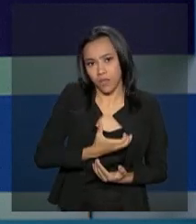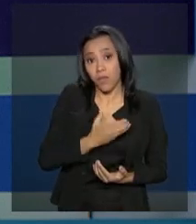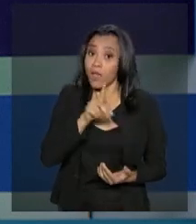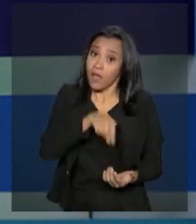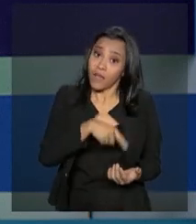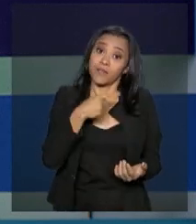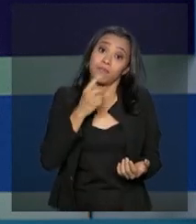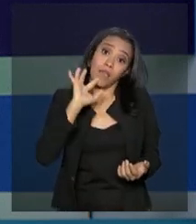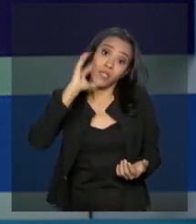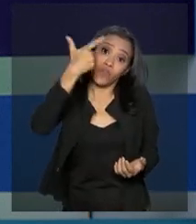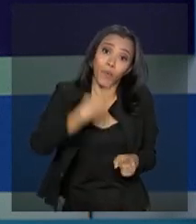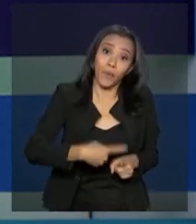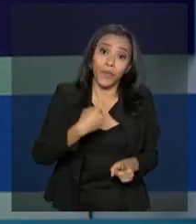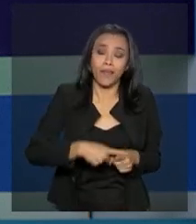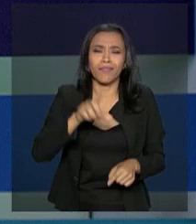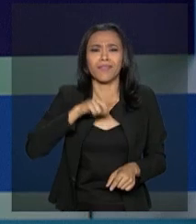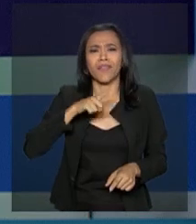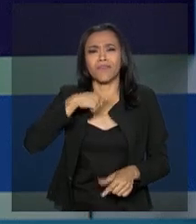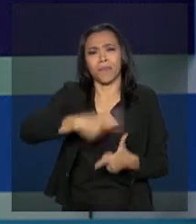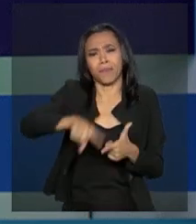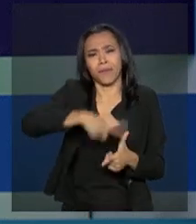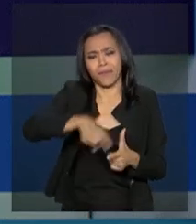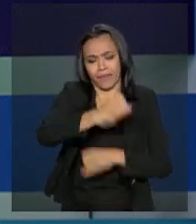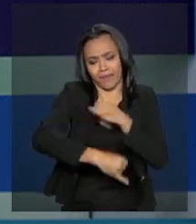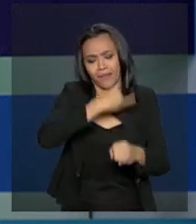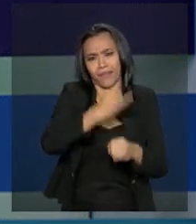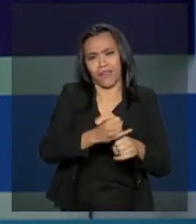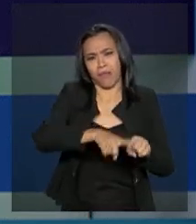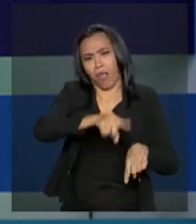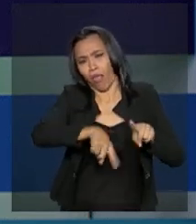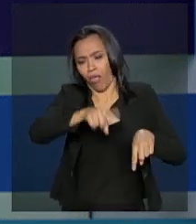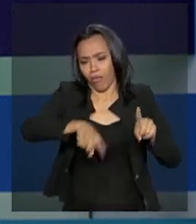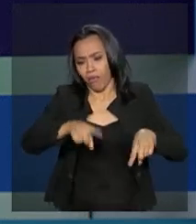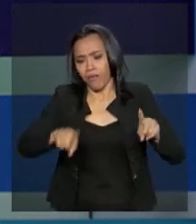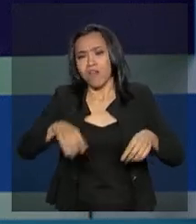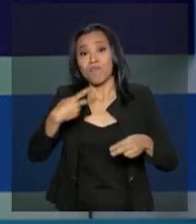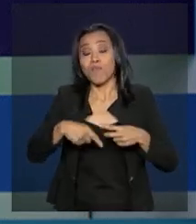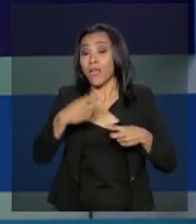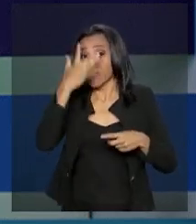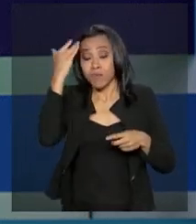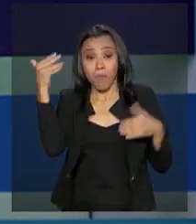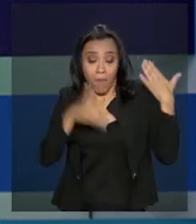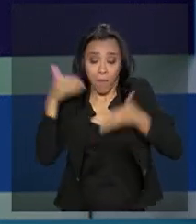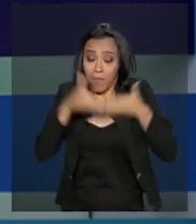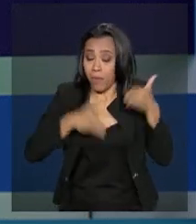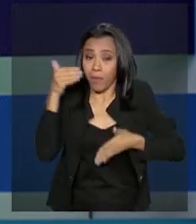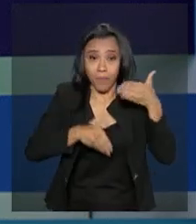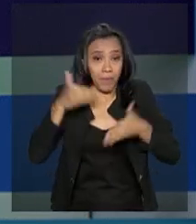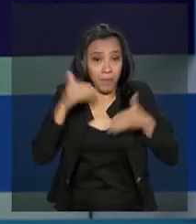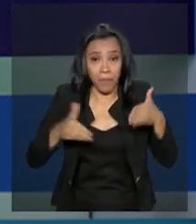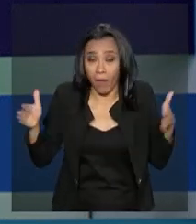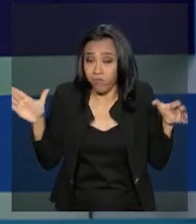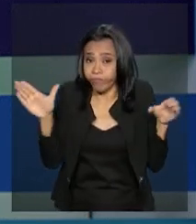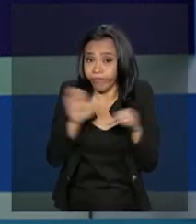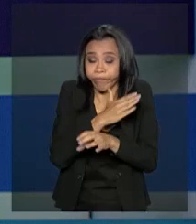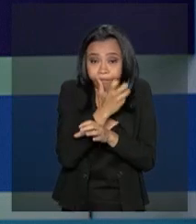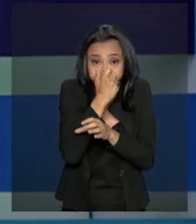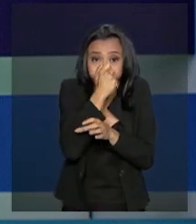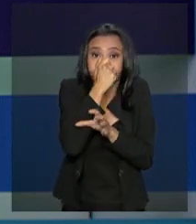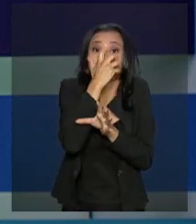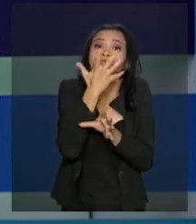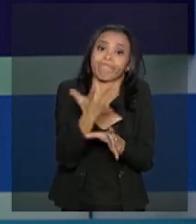foi tomada devido a picos de instabilidade do site do programa causada pelo grande número de acessos de acordo com o ministério da saúde